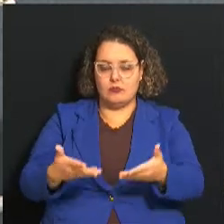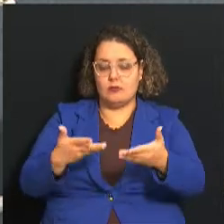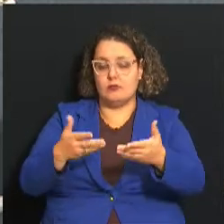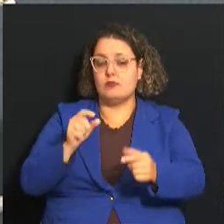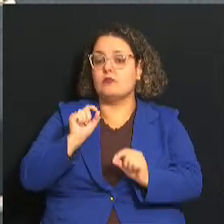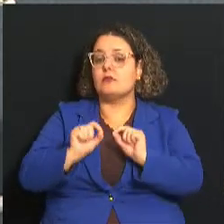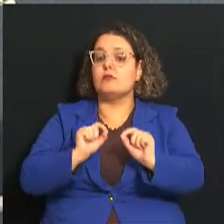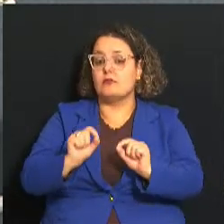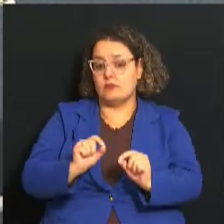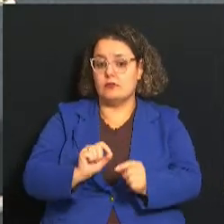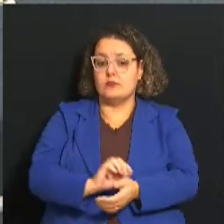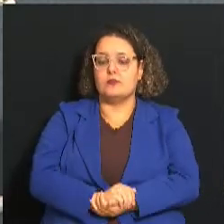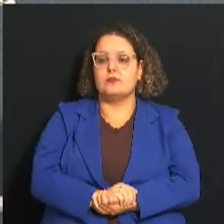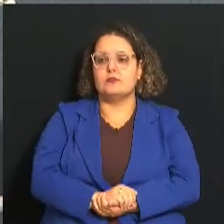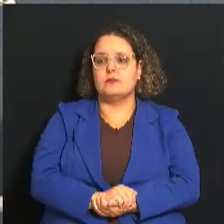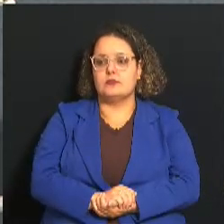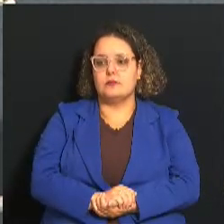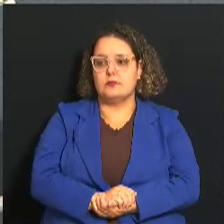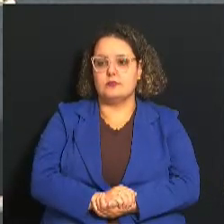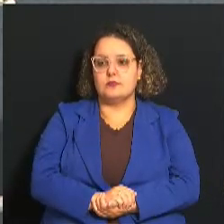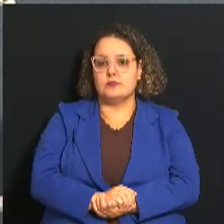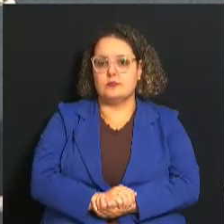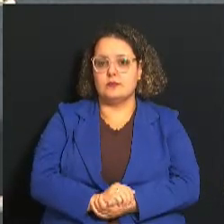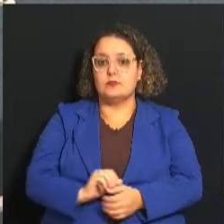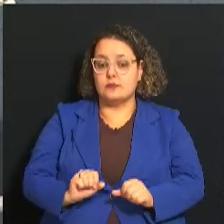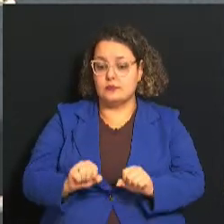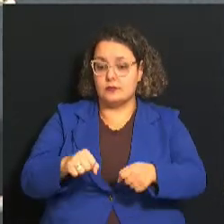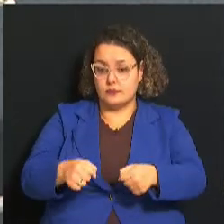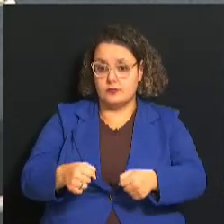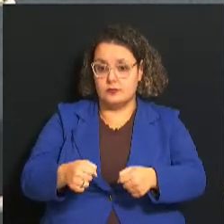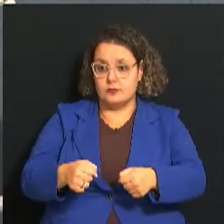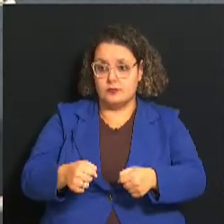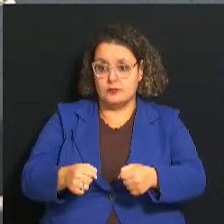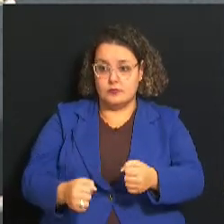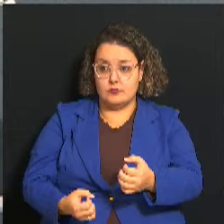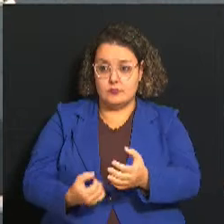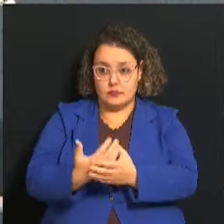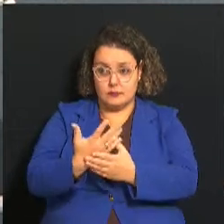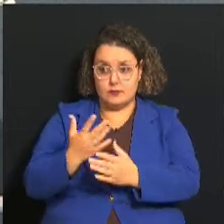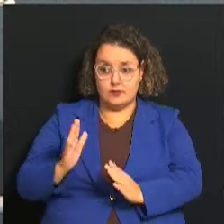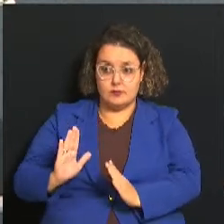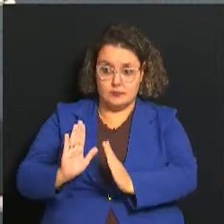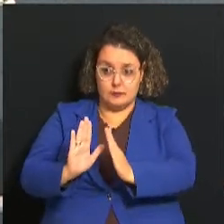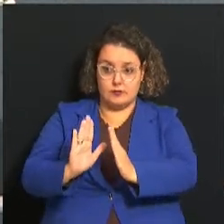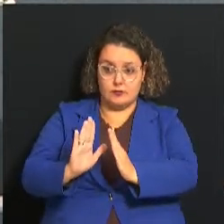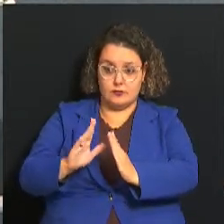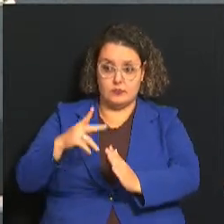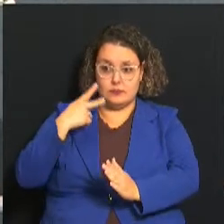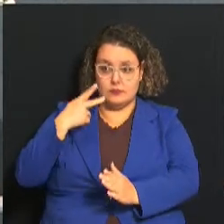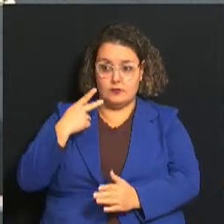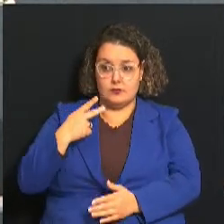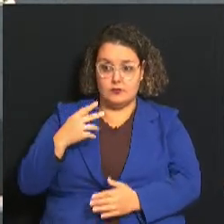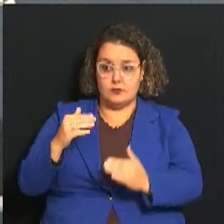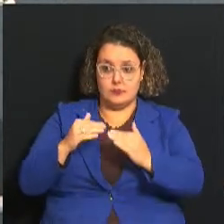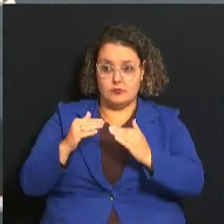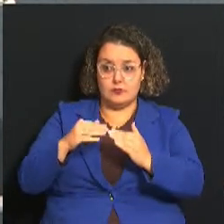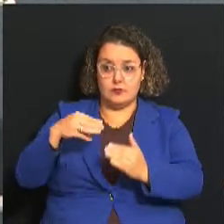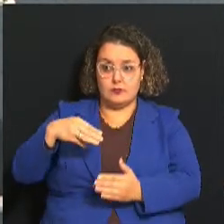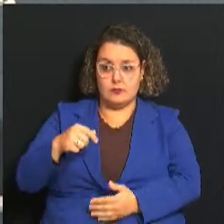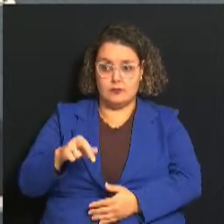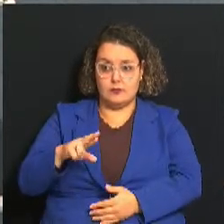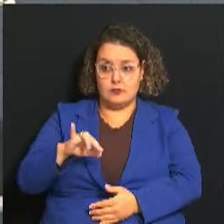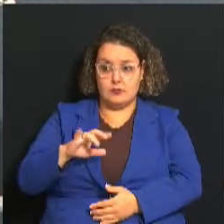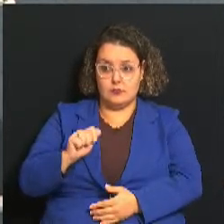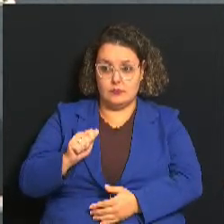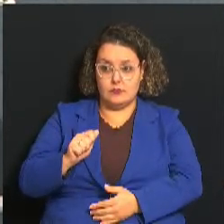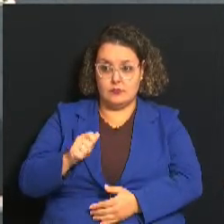seguinte... Em defesa da criação da frente parlamentar, eu concordo com o que a Maria Helena falou sobre